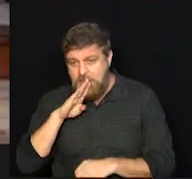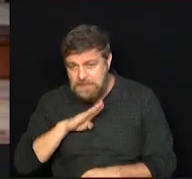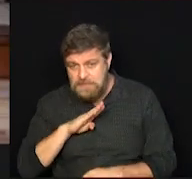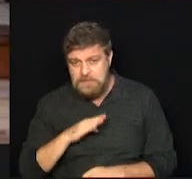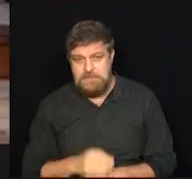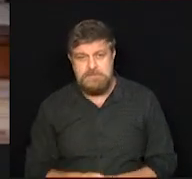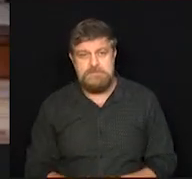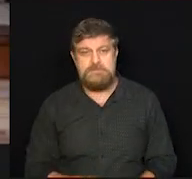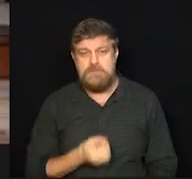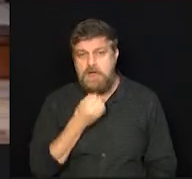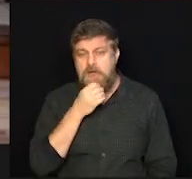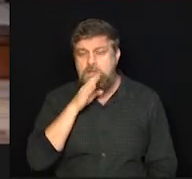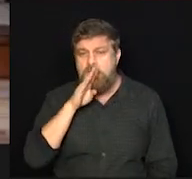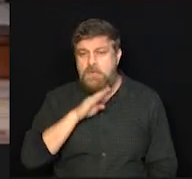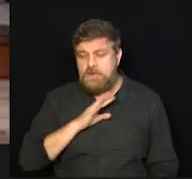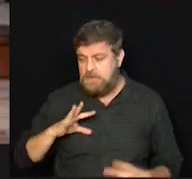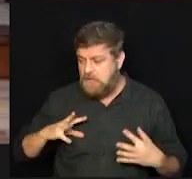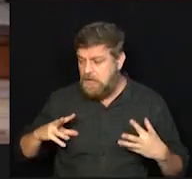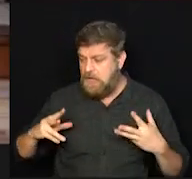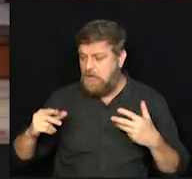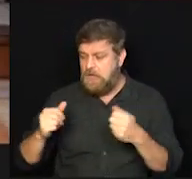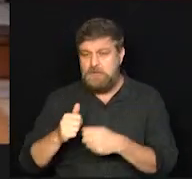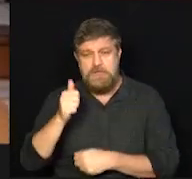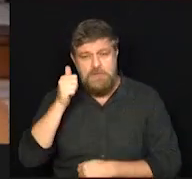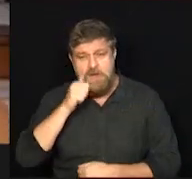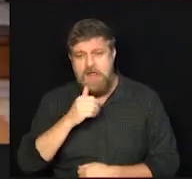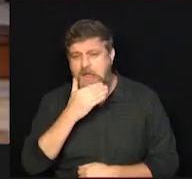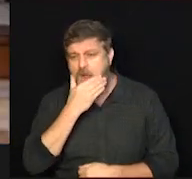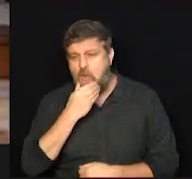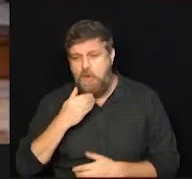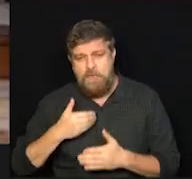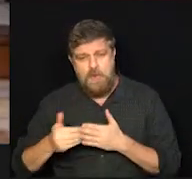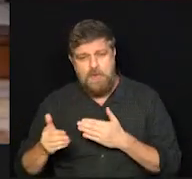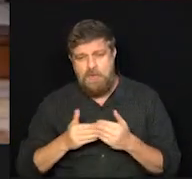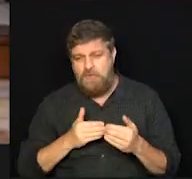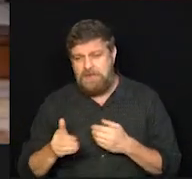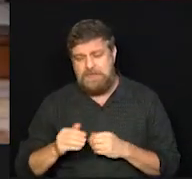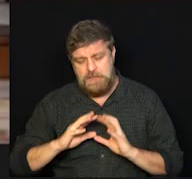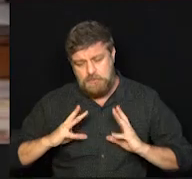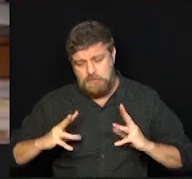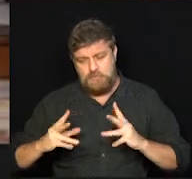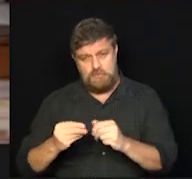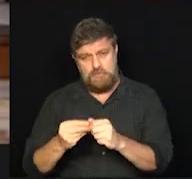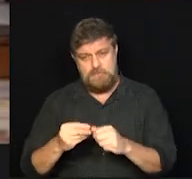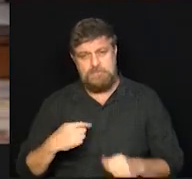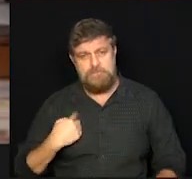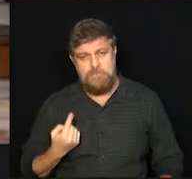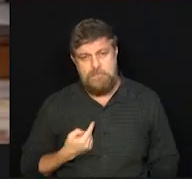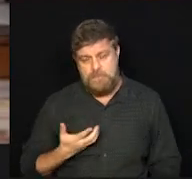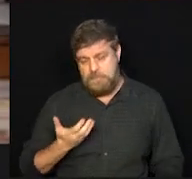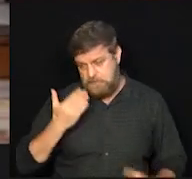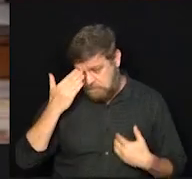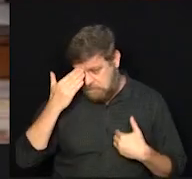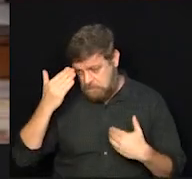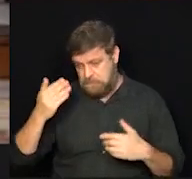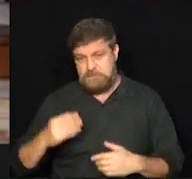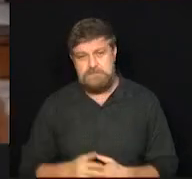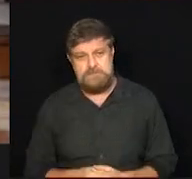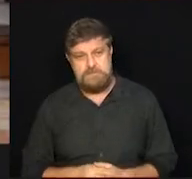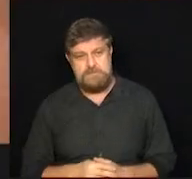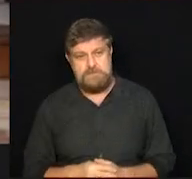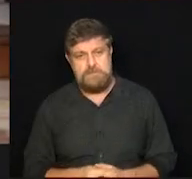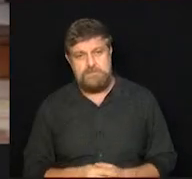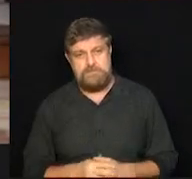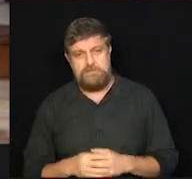todas todos e todos queria agradecer imensamente as vereadoras e vereadores e aos convidados para